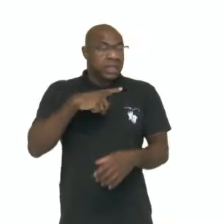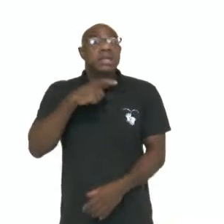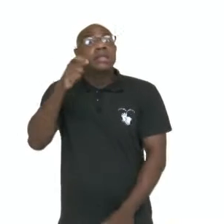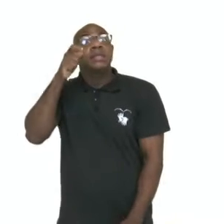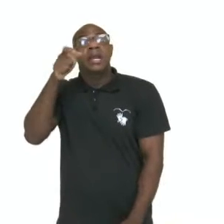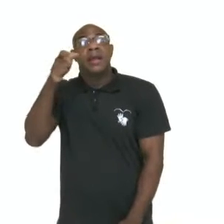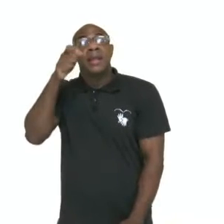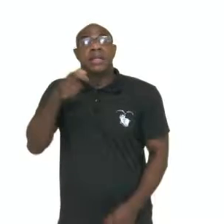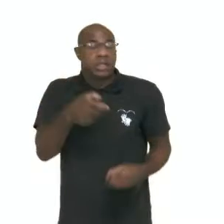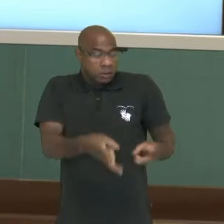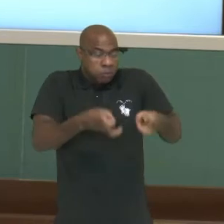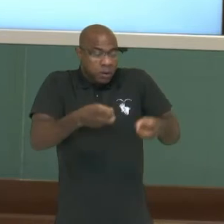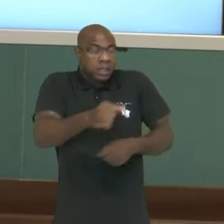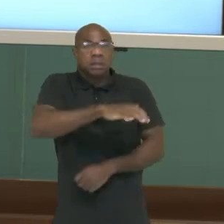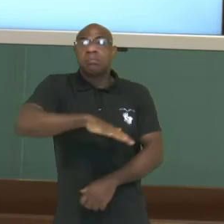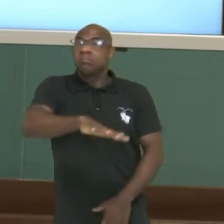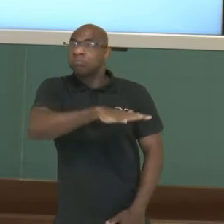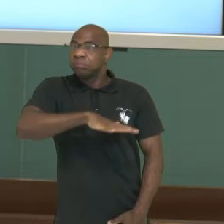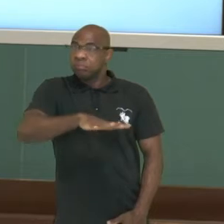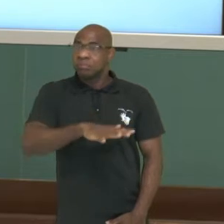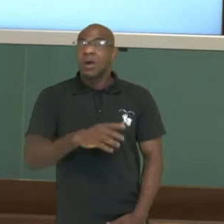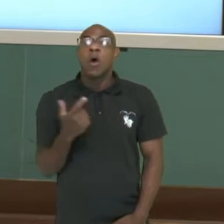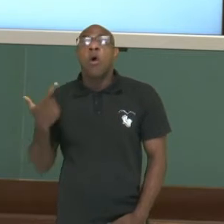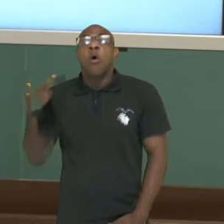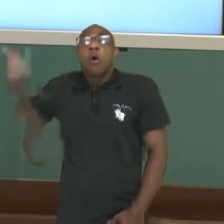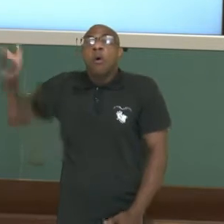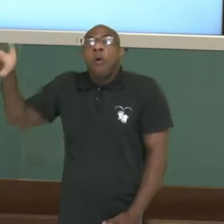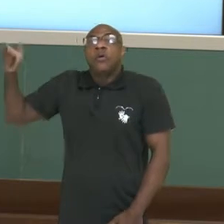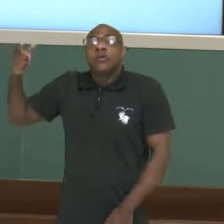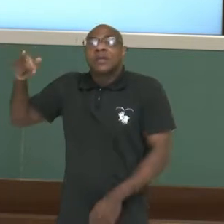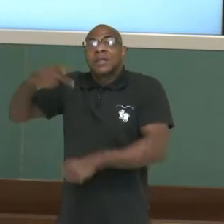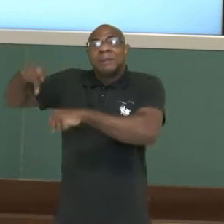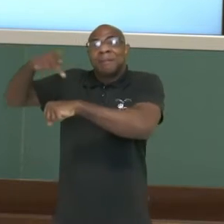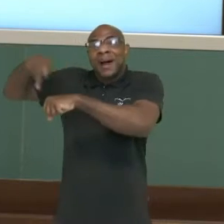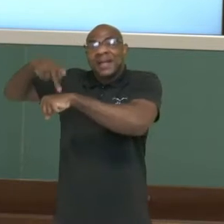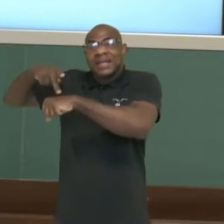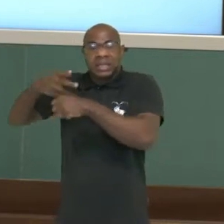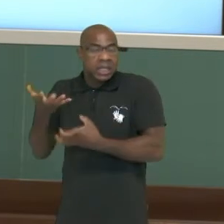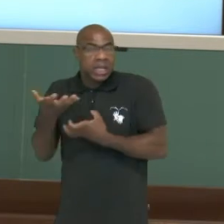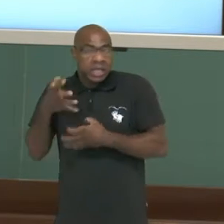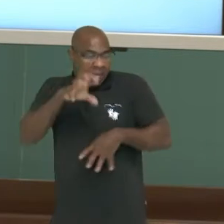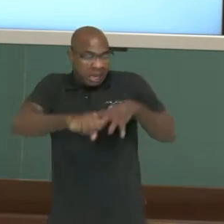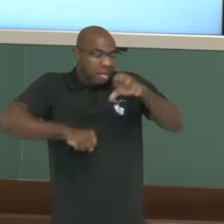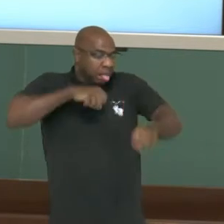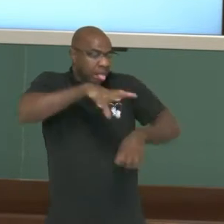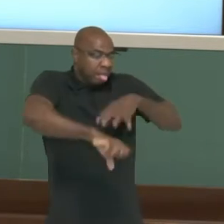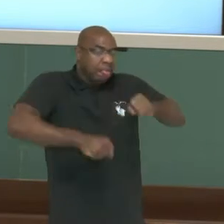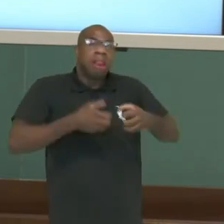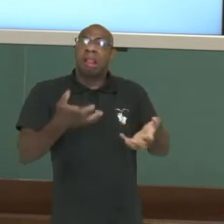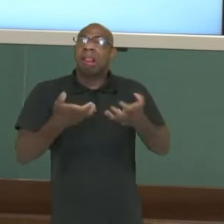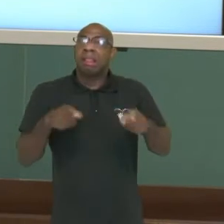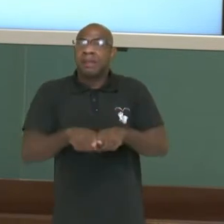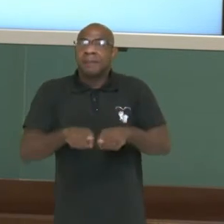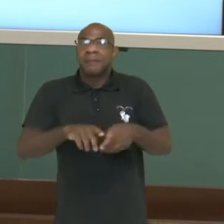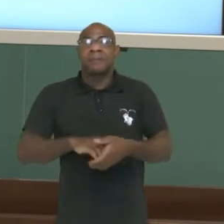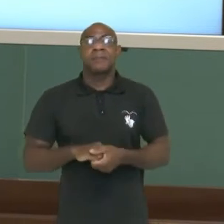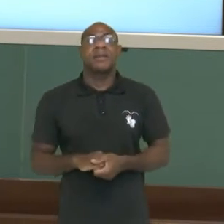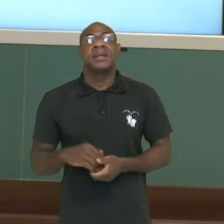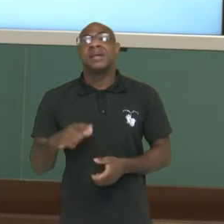de exploração nessa região, já que o mundo cada vez mais demanda mais e mais petróleo e gás natural, ou